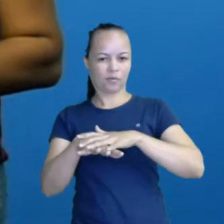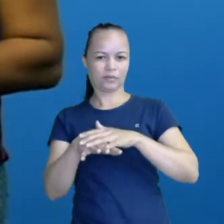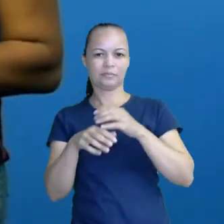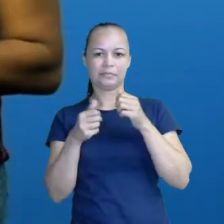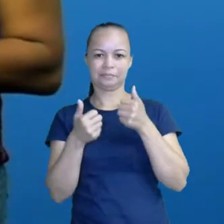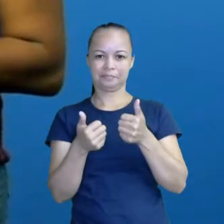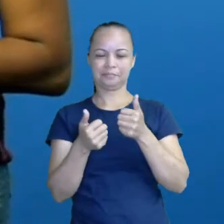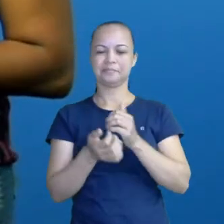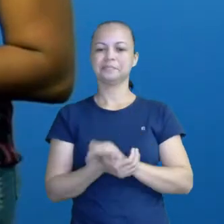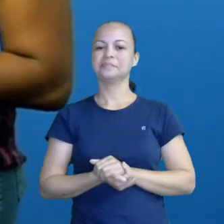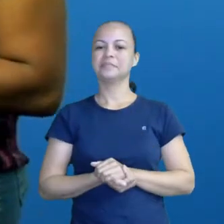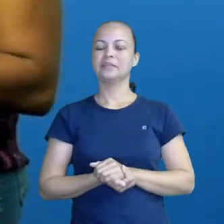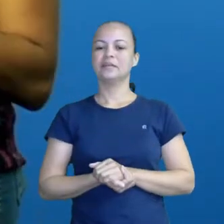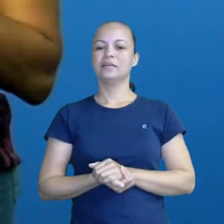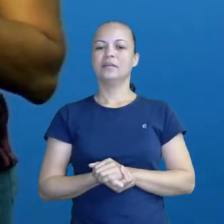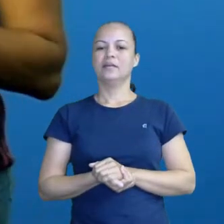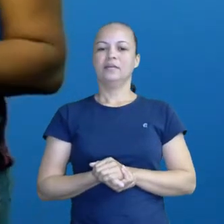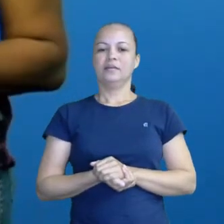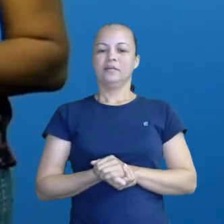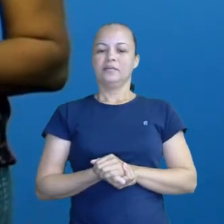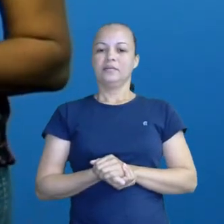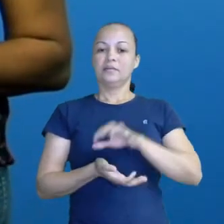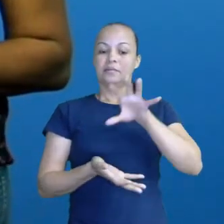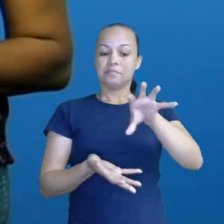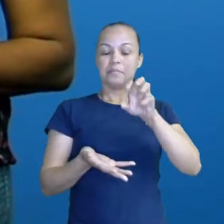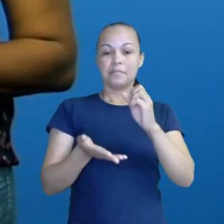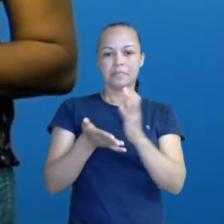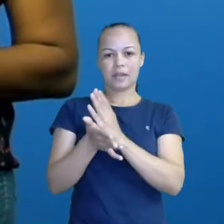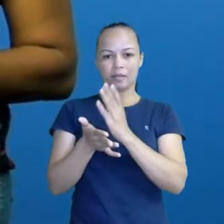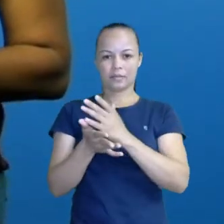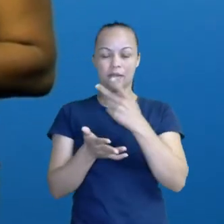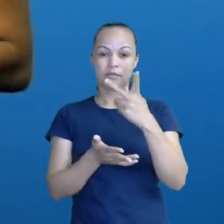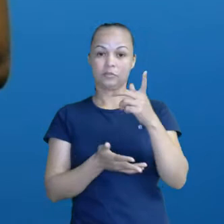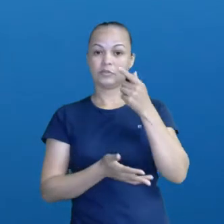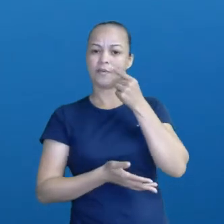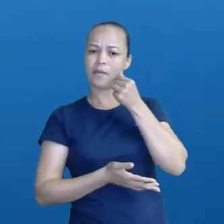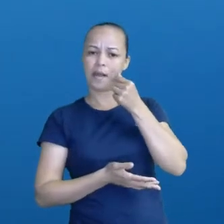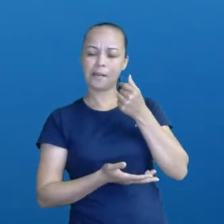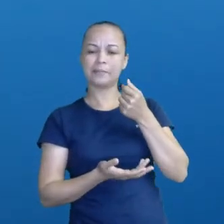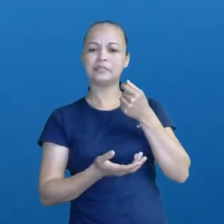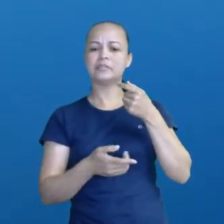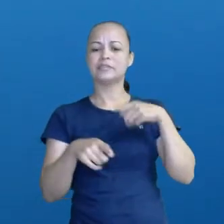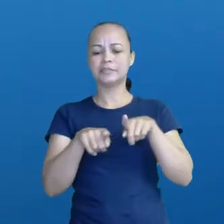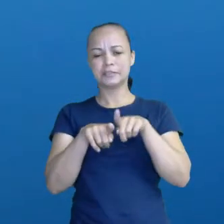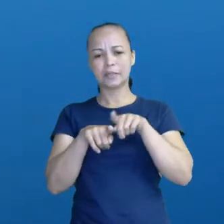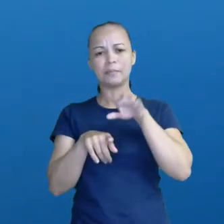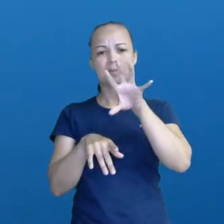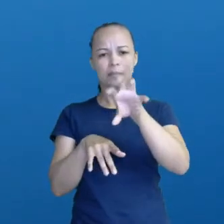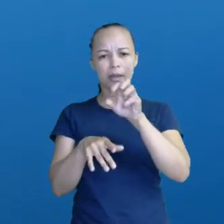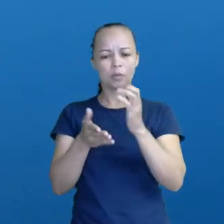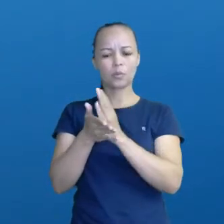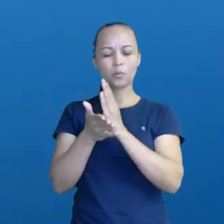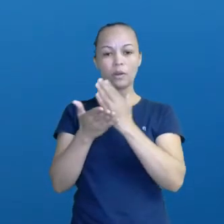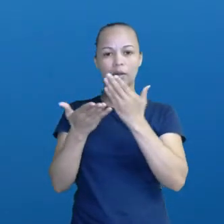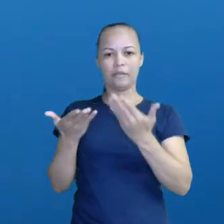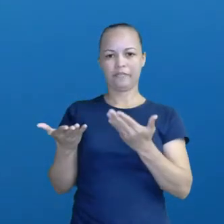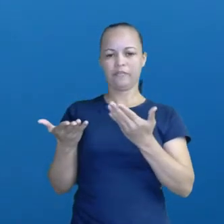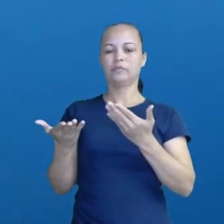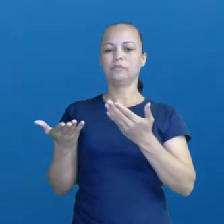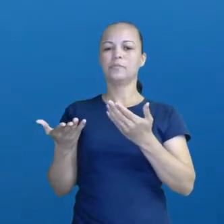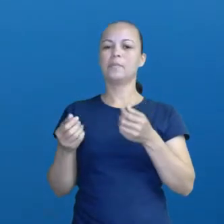matemática e pegue seu caderno o seu lápis e também você pode pegar o seu livro didático